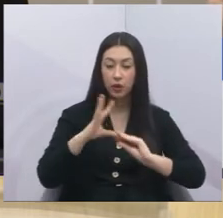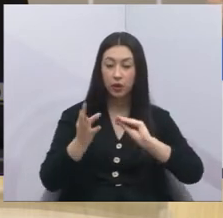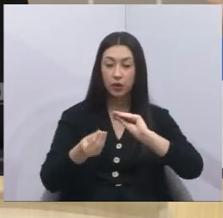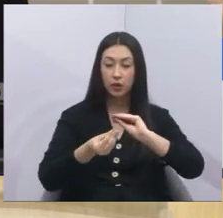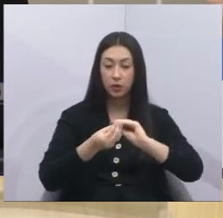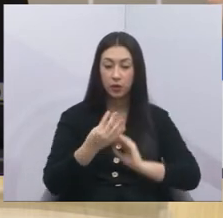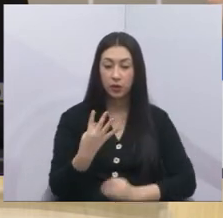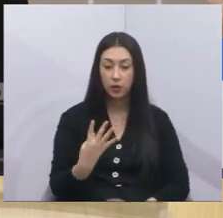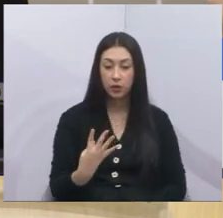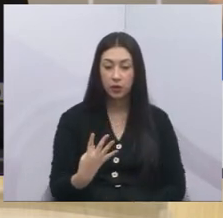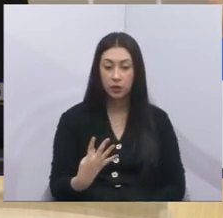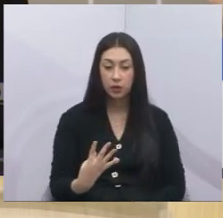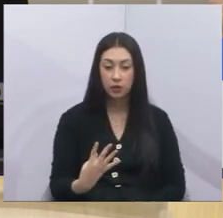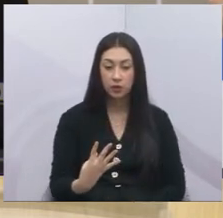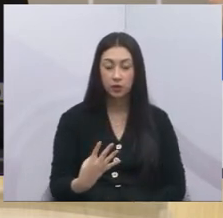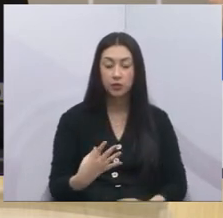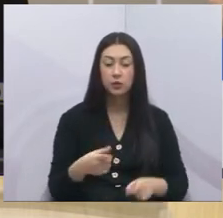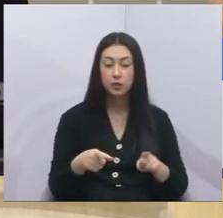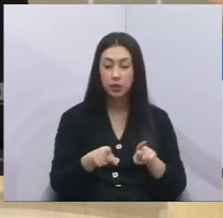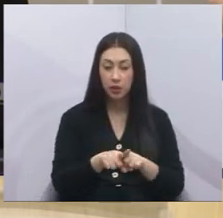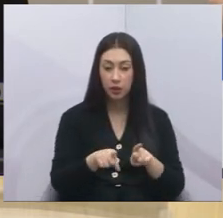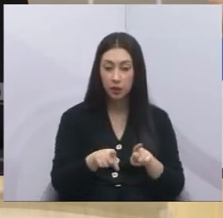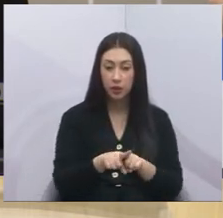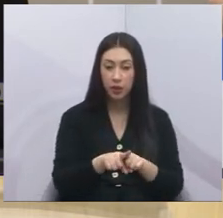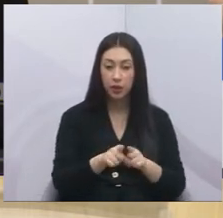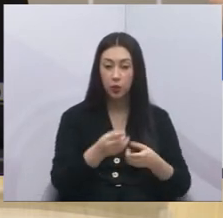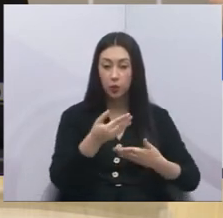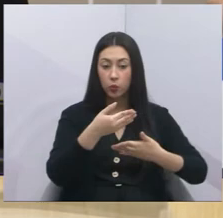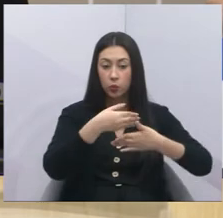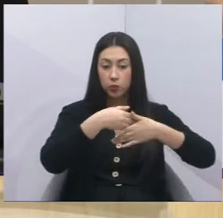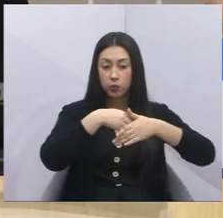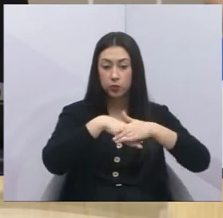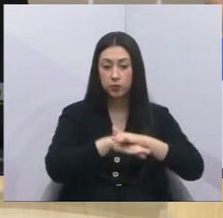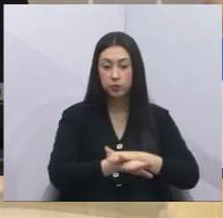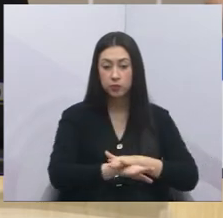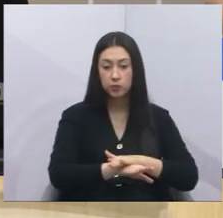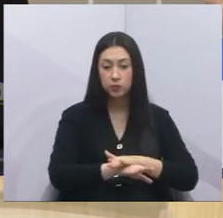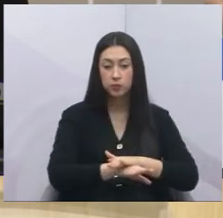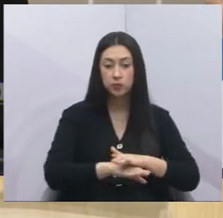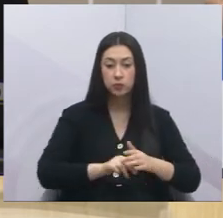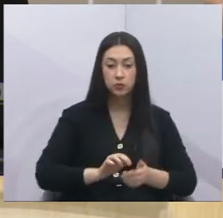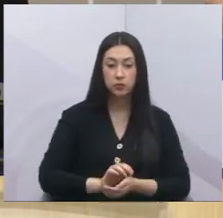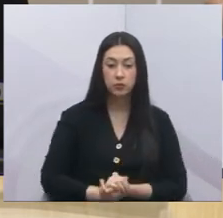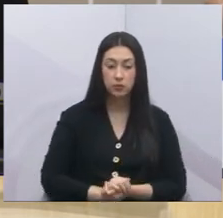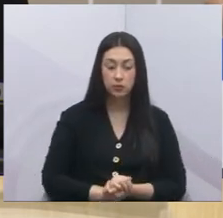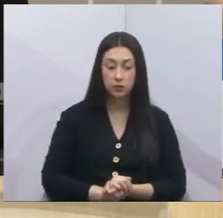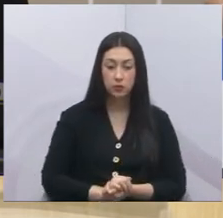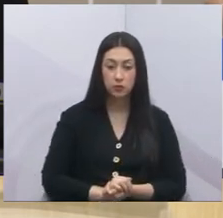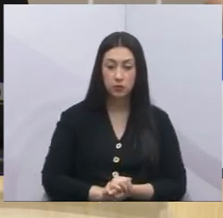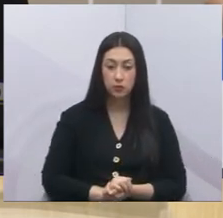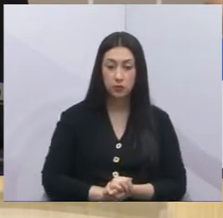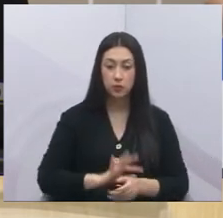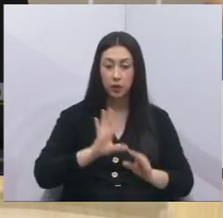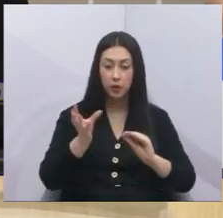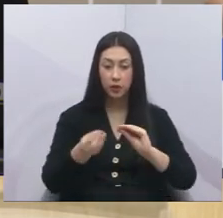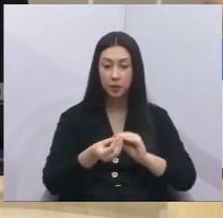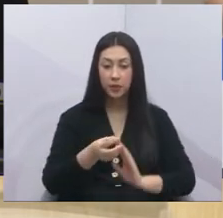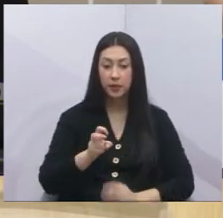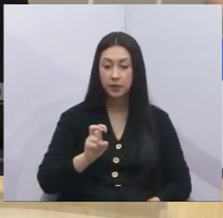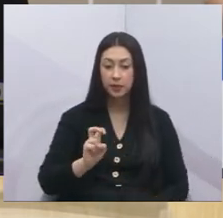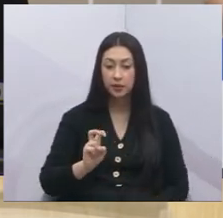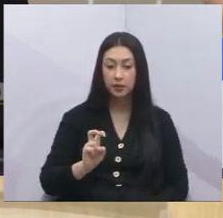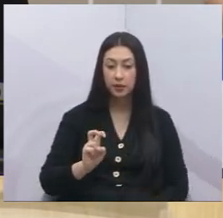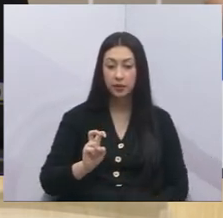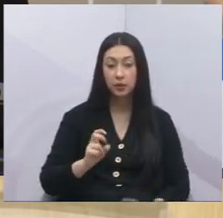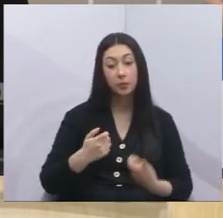4, ela foi arquivada por solicitação do autor. A emenda 5 depende